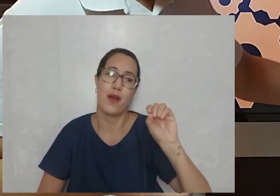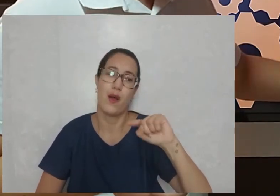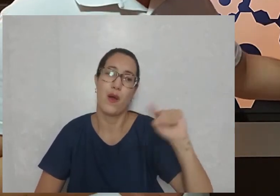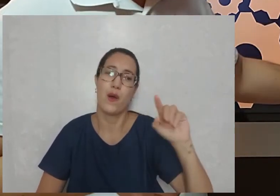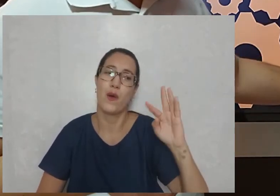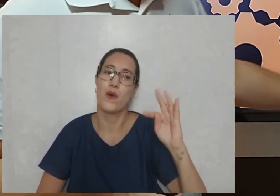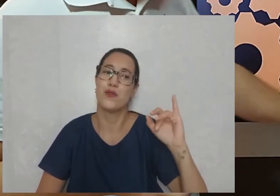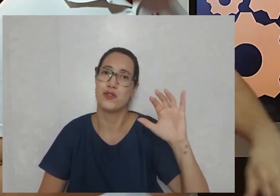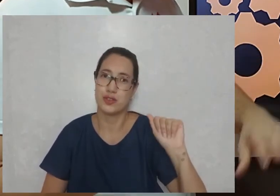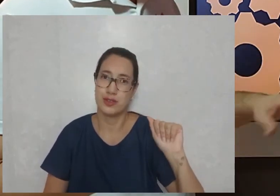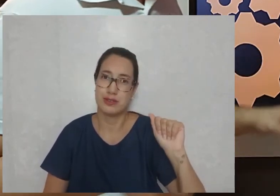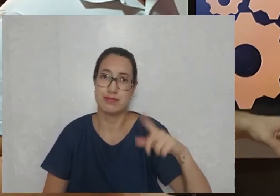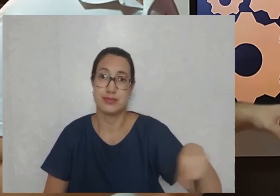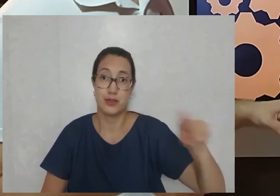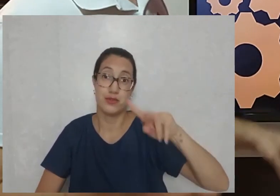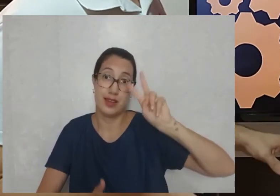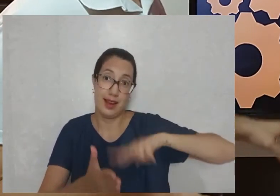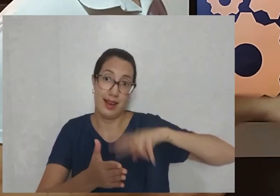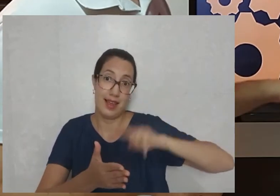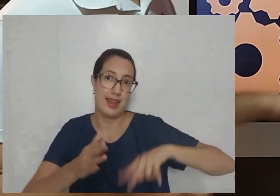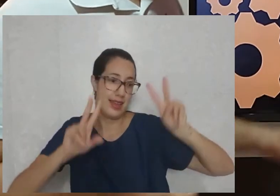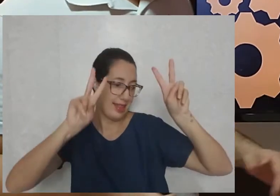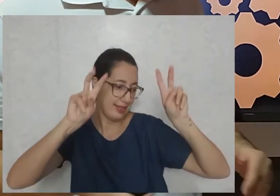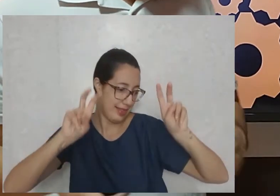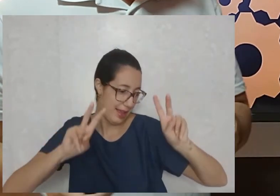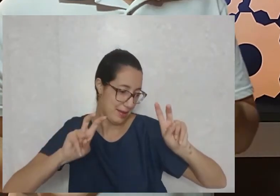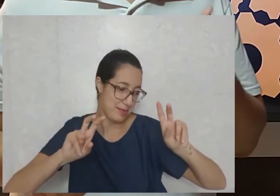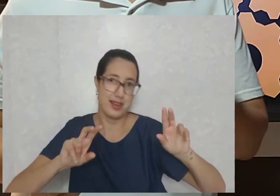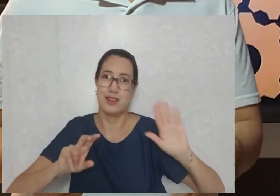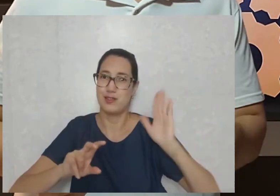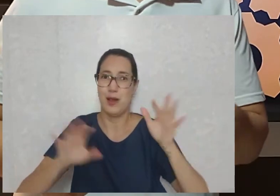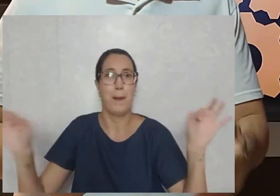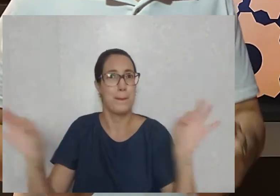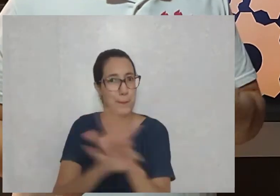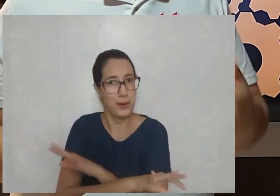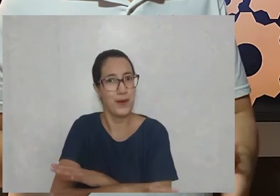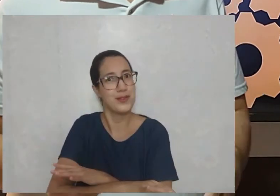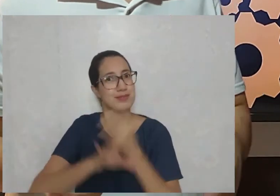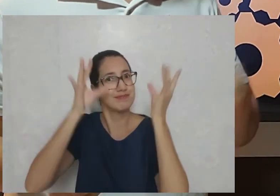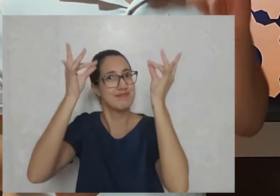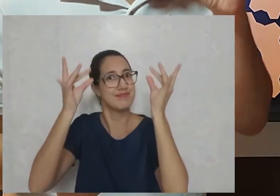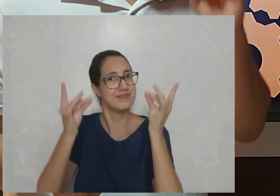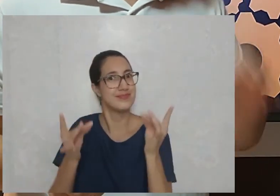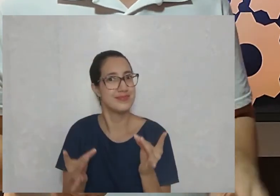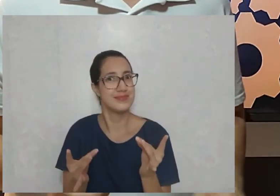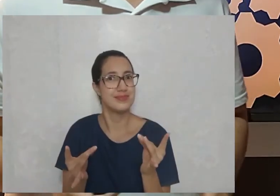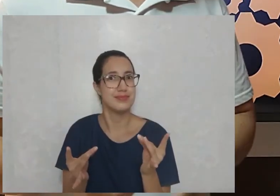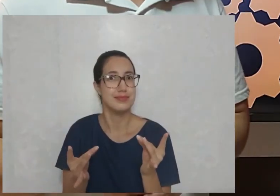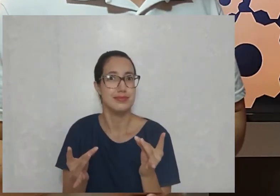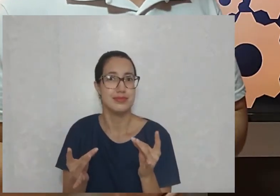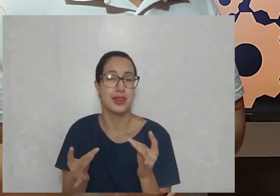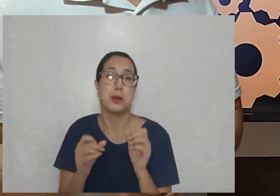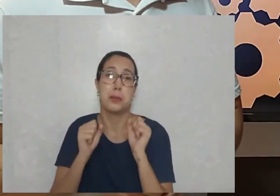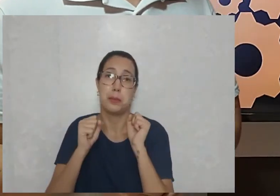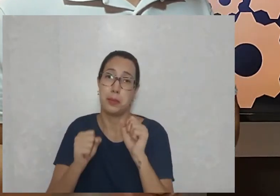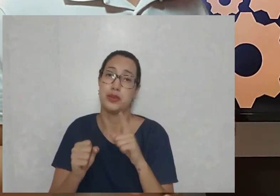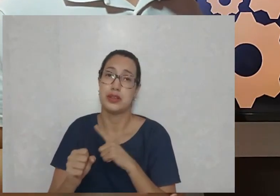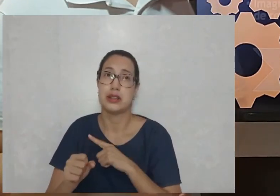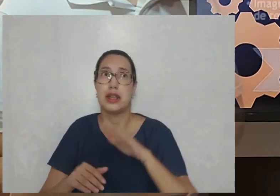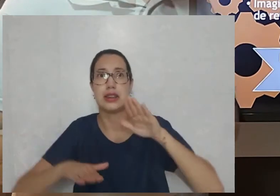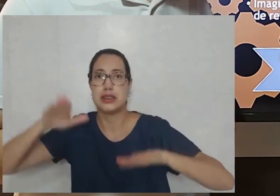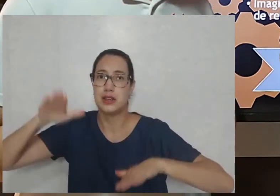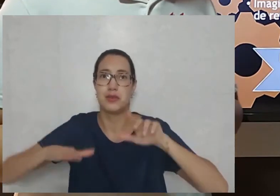tema daqui, isso aqui é um tema totalmente refinado, você tem um risco da pesquisa muito baixo, porque você sabe exatamente o que você vai fazer,